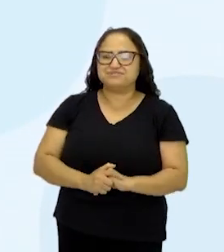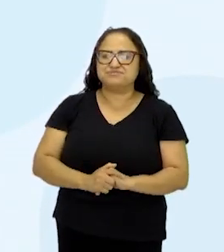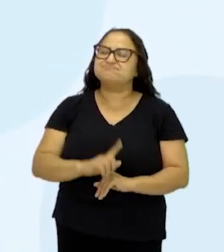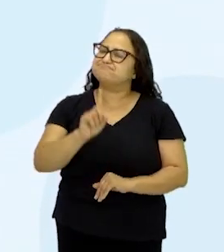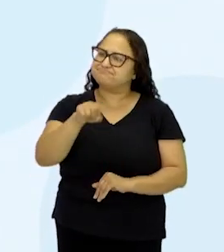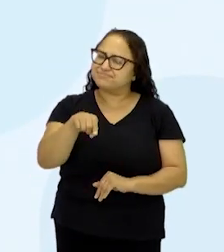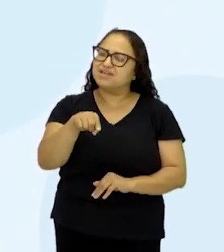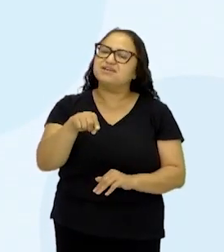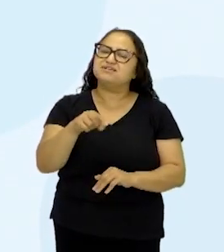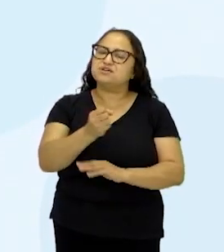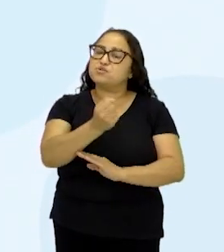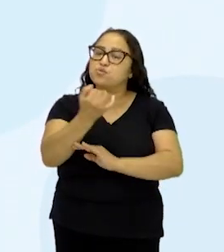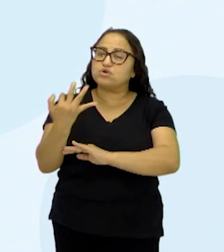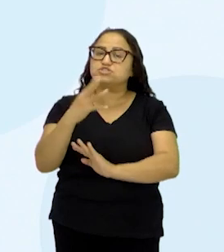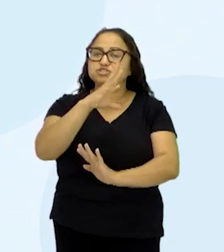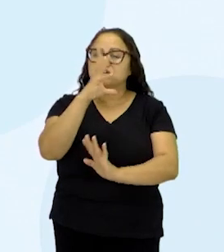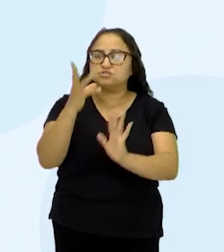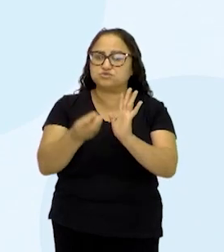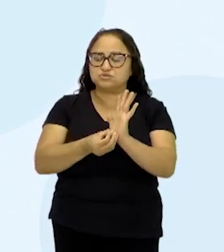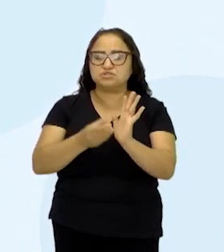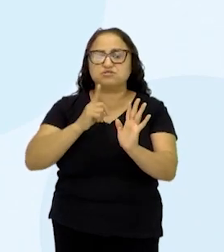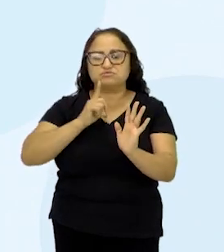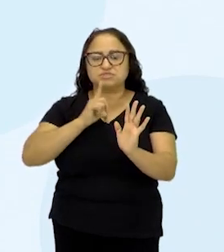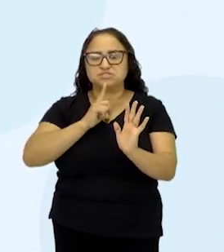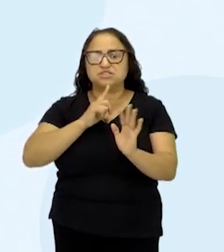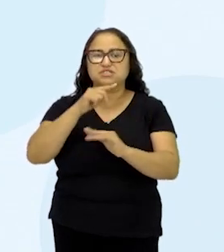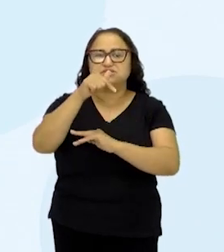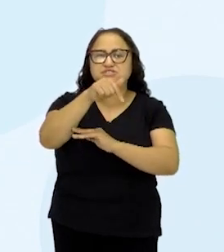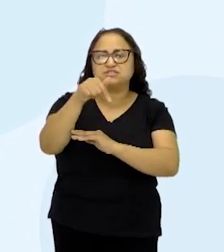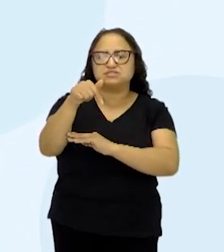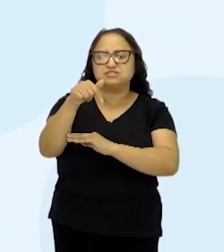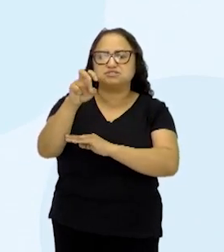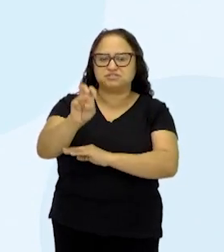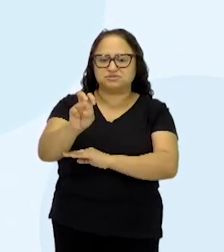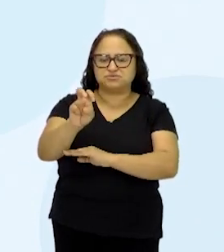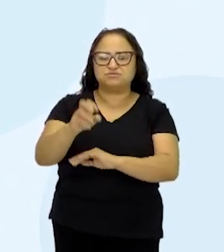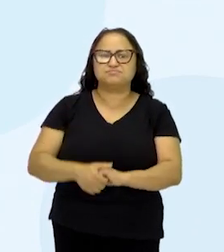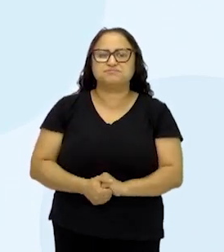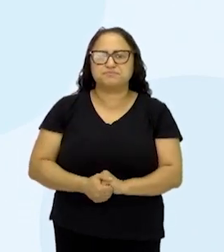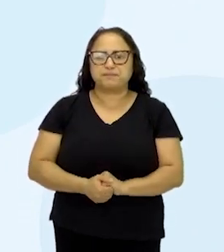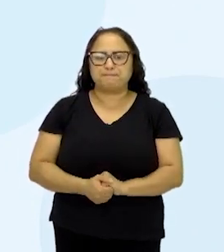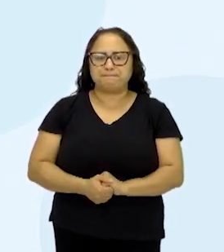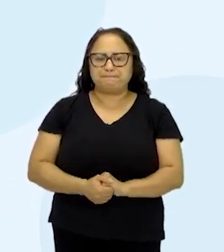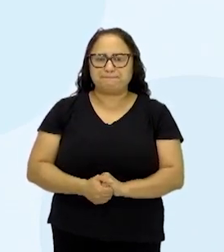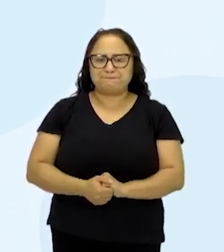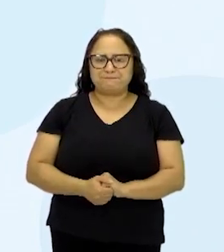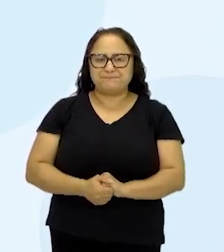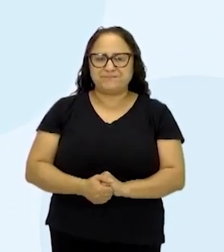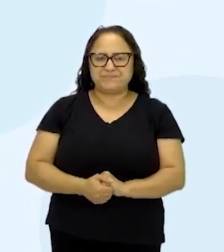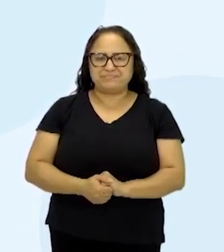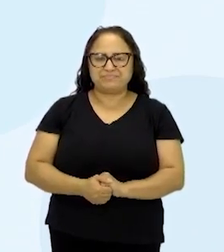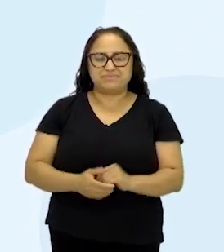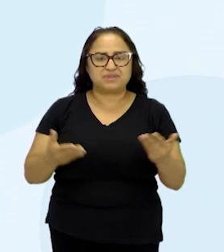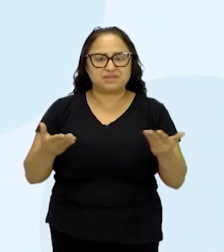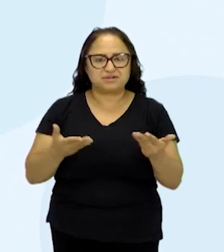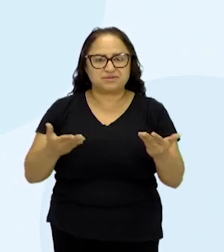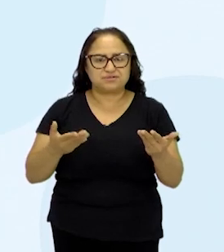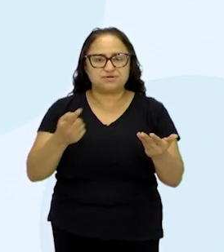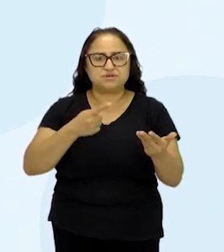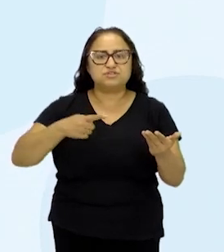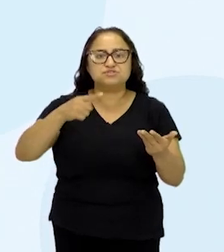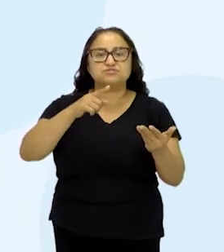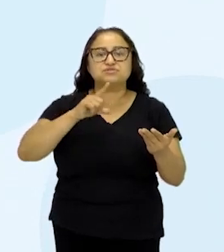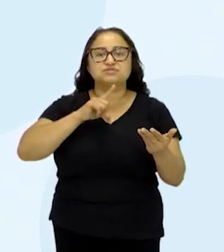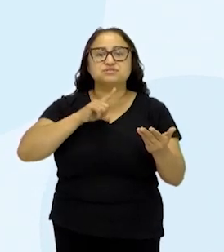isso mesmo, pessoal. A quantidade total de livros é 75. E agora a gente